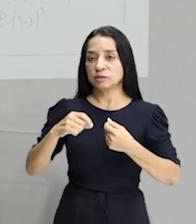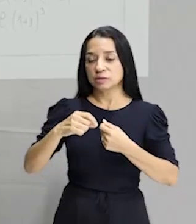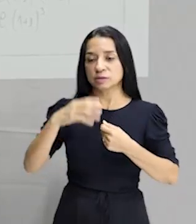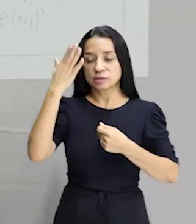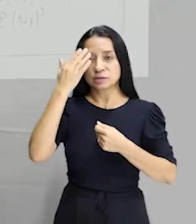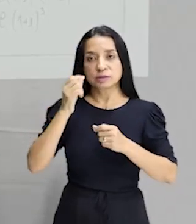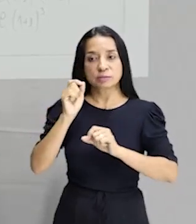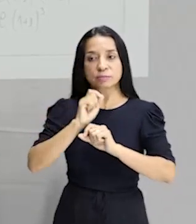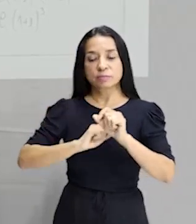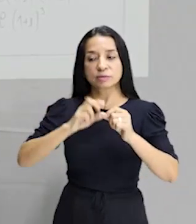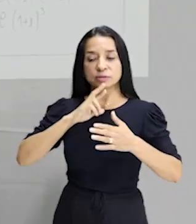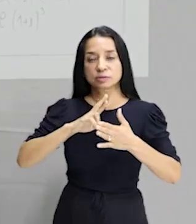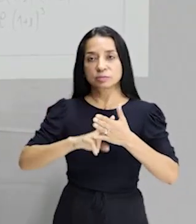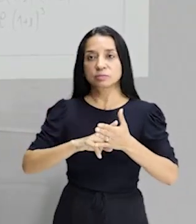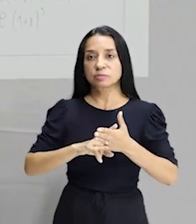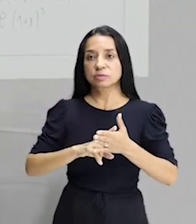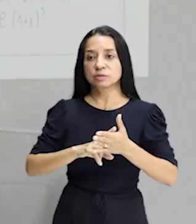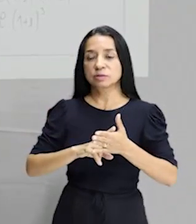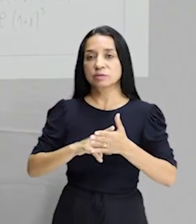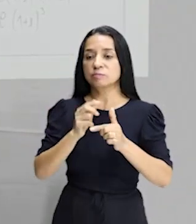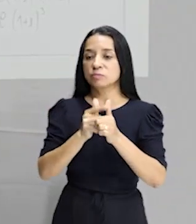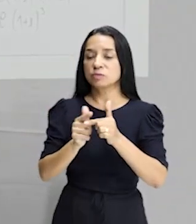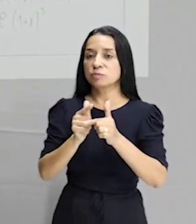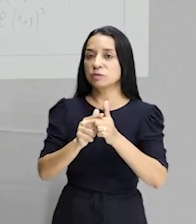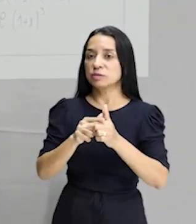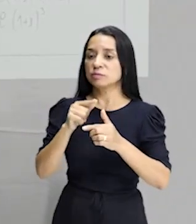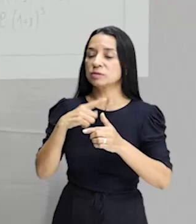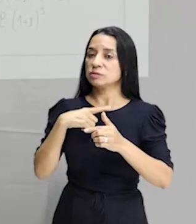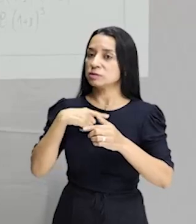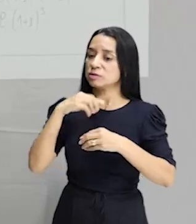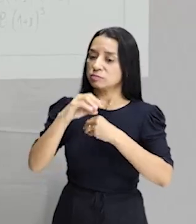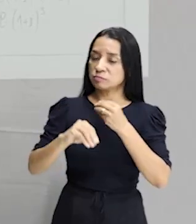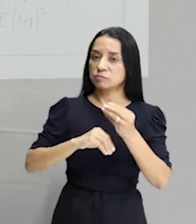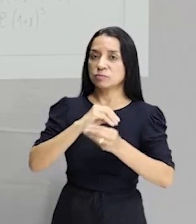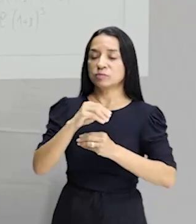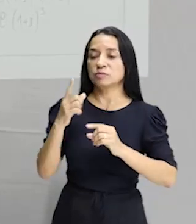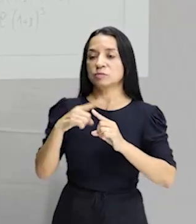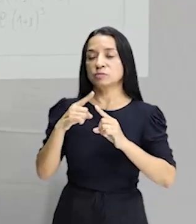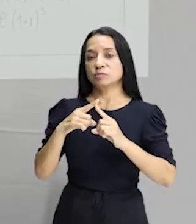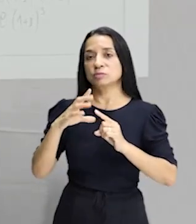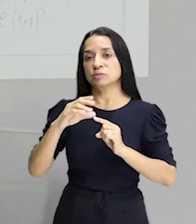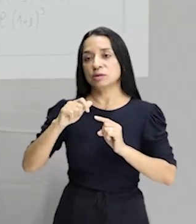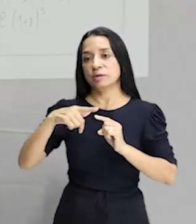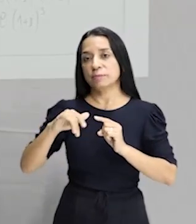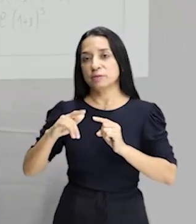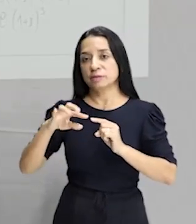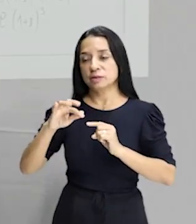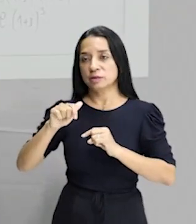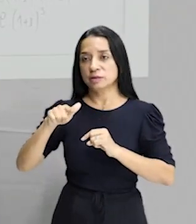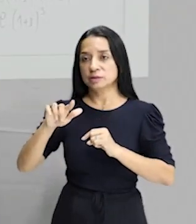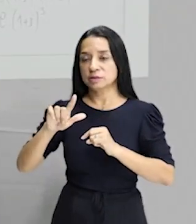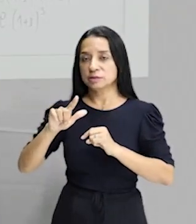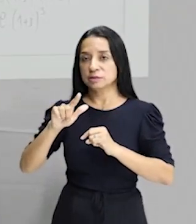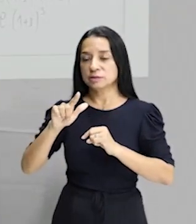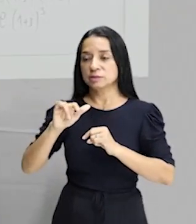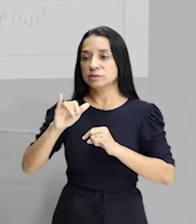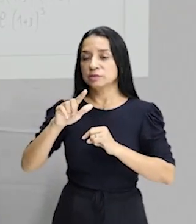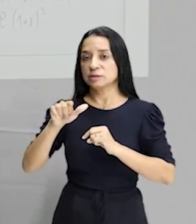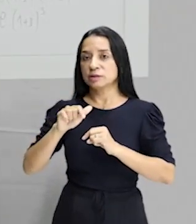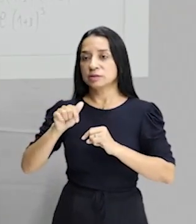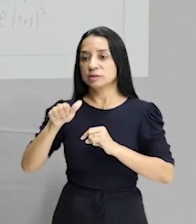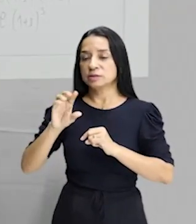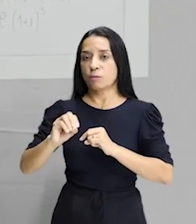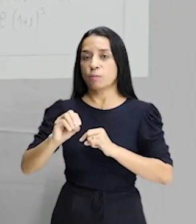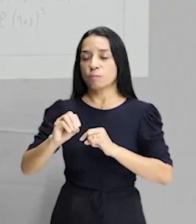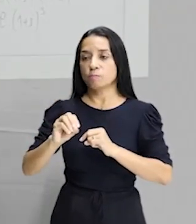resolver né situações envolvendo esse tipo de capitalização beleza galera Então olha só concedido